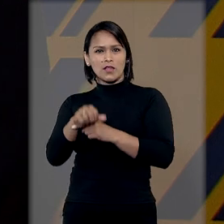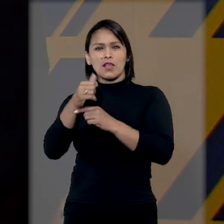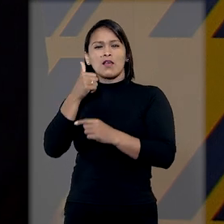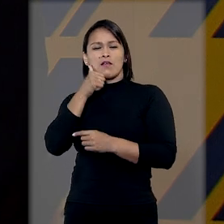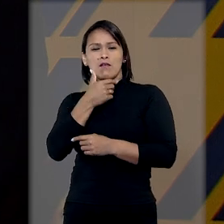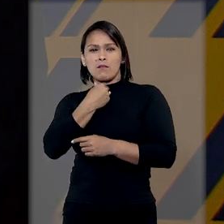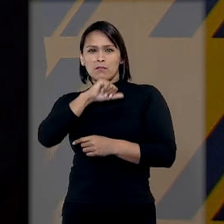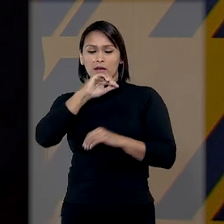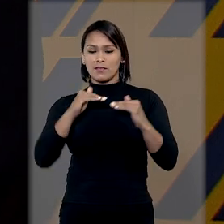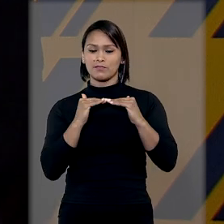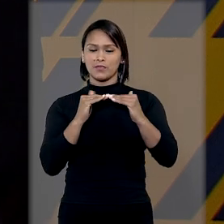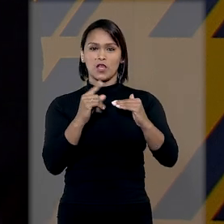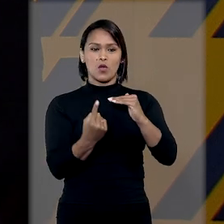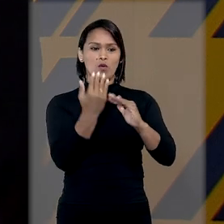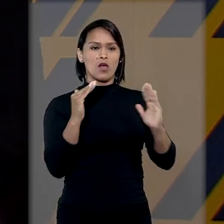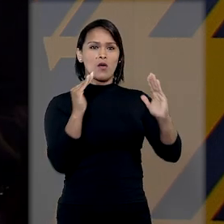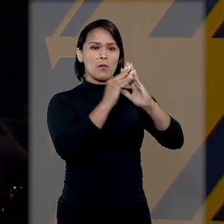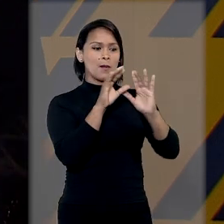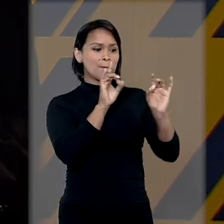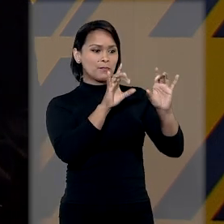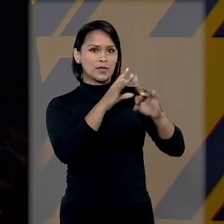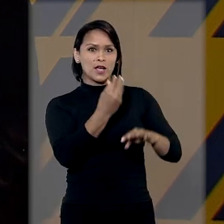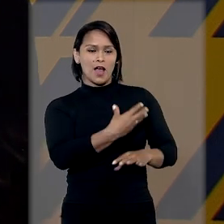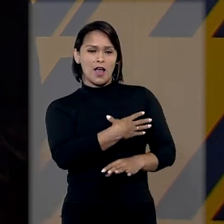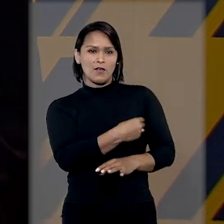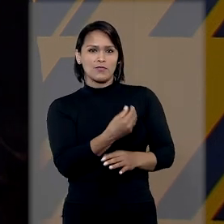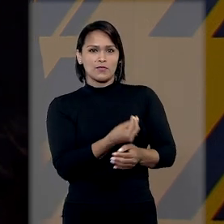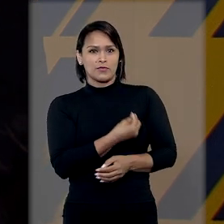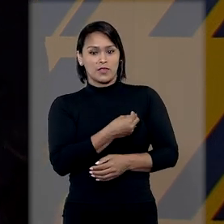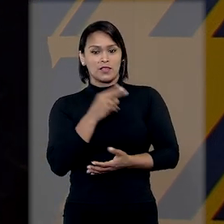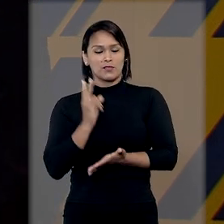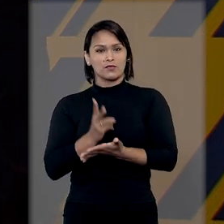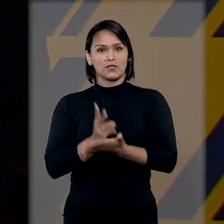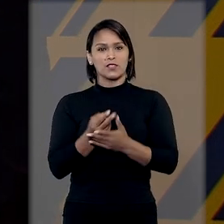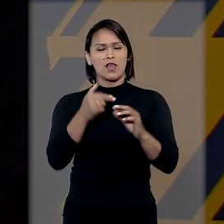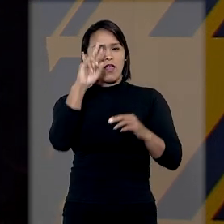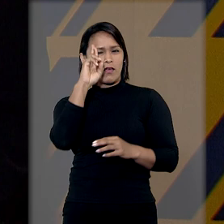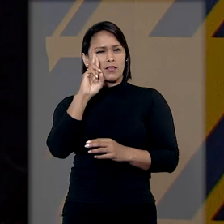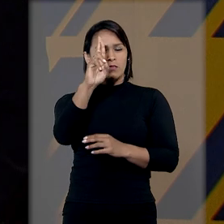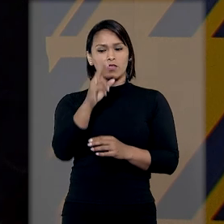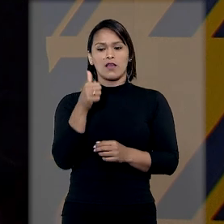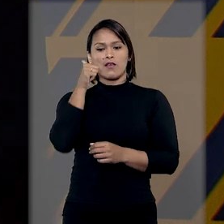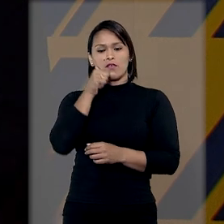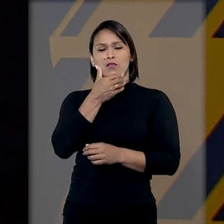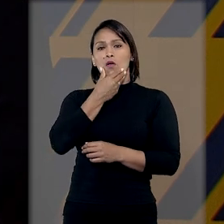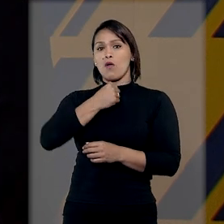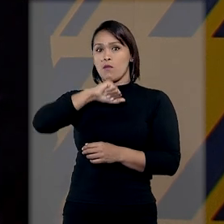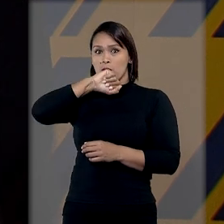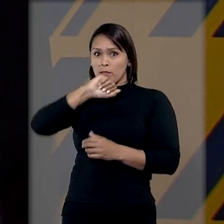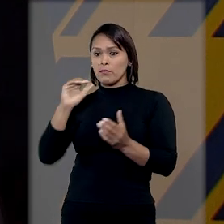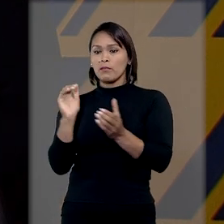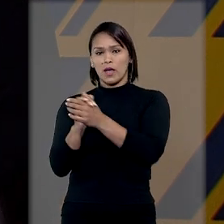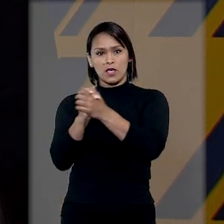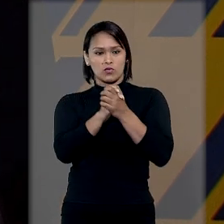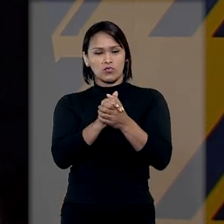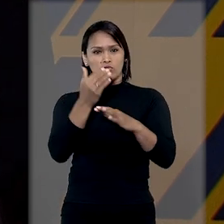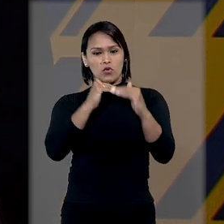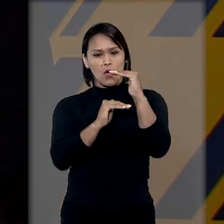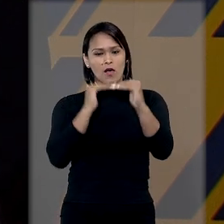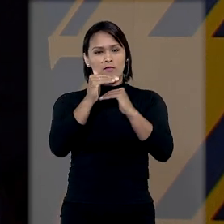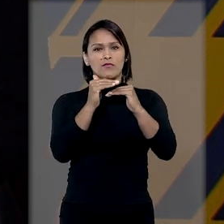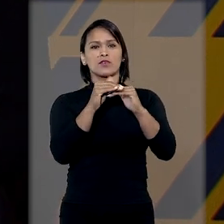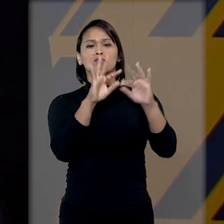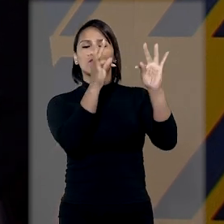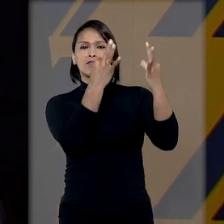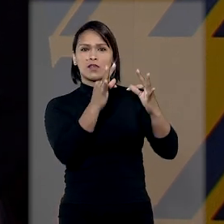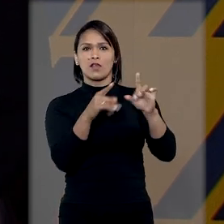é possível estabelecer uma residência principal para os filhos e manter a divisão de responsabilidade dos pais, principalmente com o